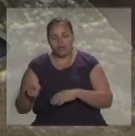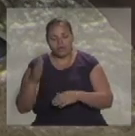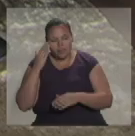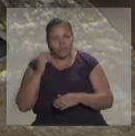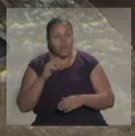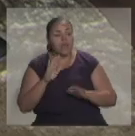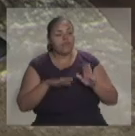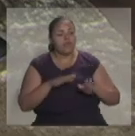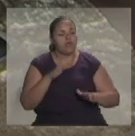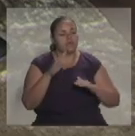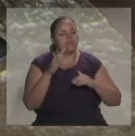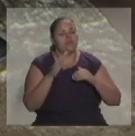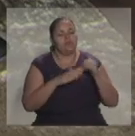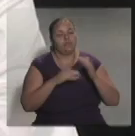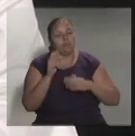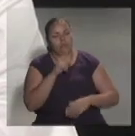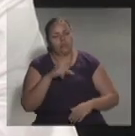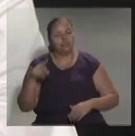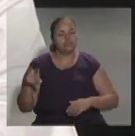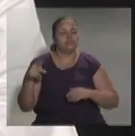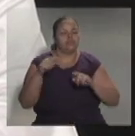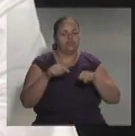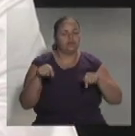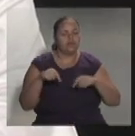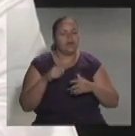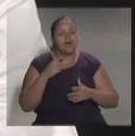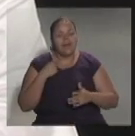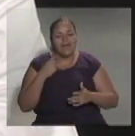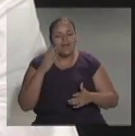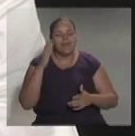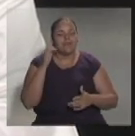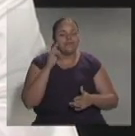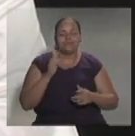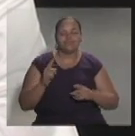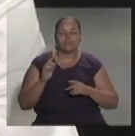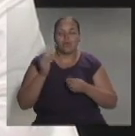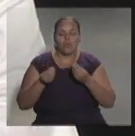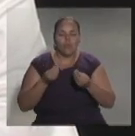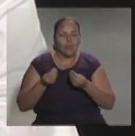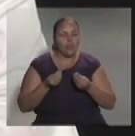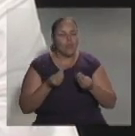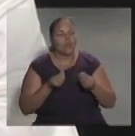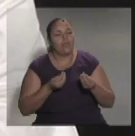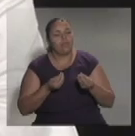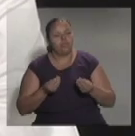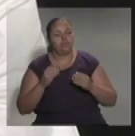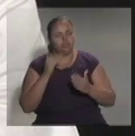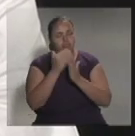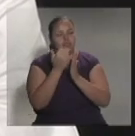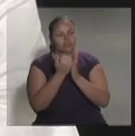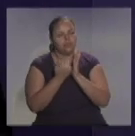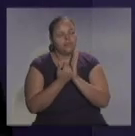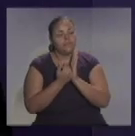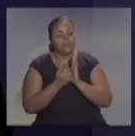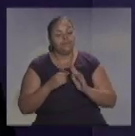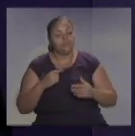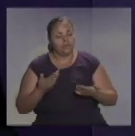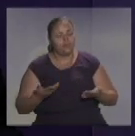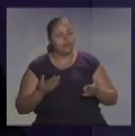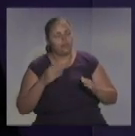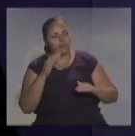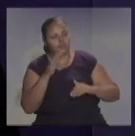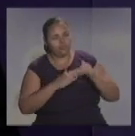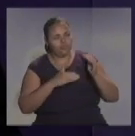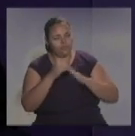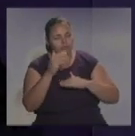dos professores, dos educadores fazerem esse diagnóstico preciso, né? Como é que funcionaria esse programa? Não, sem dúvida, é